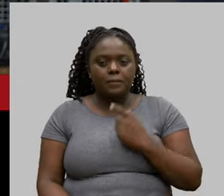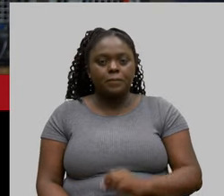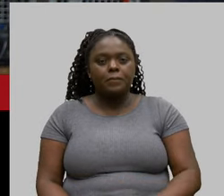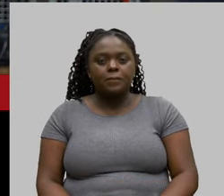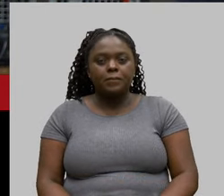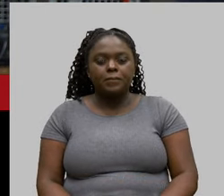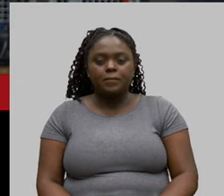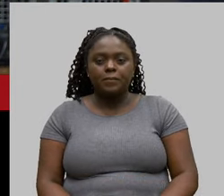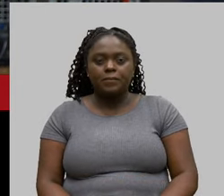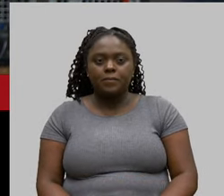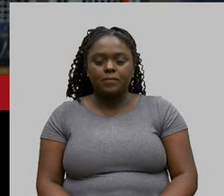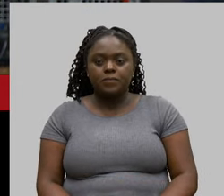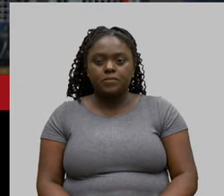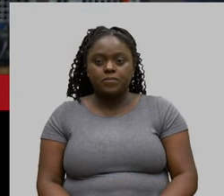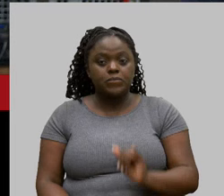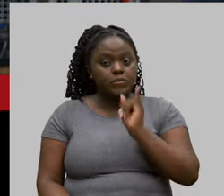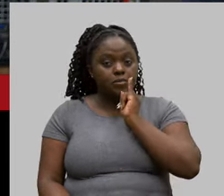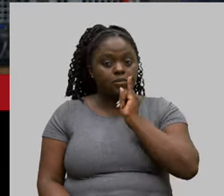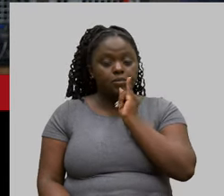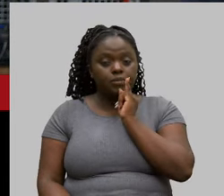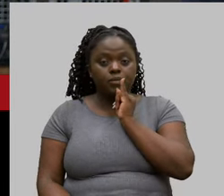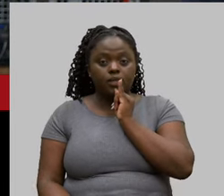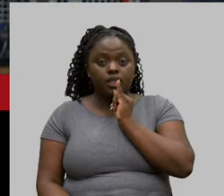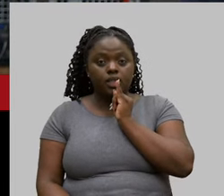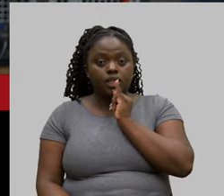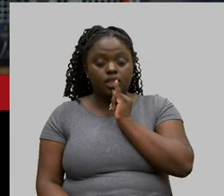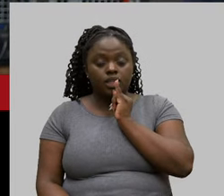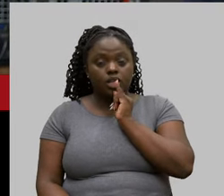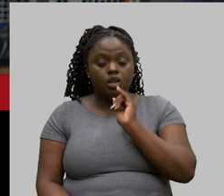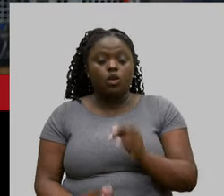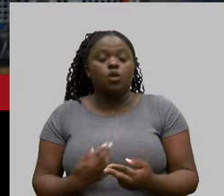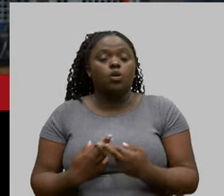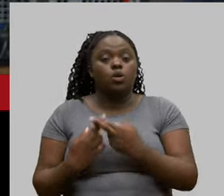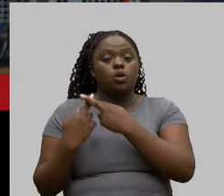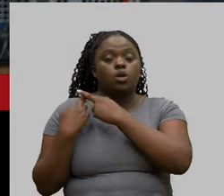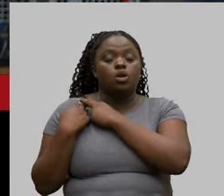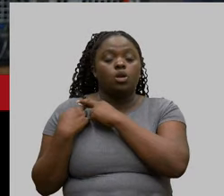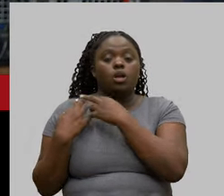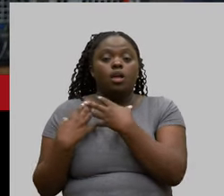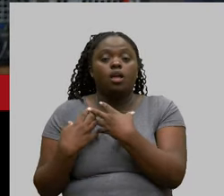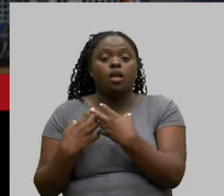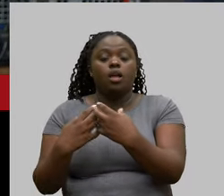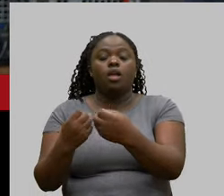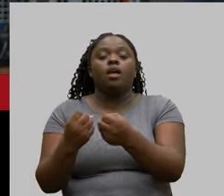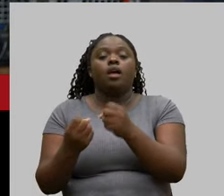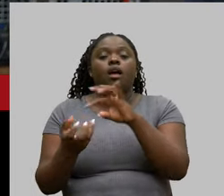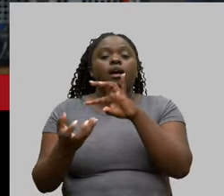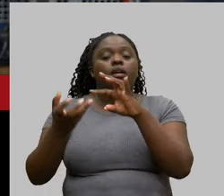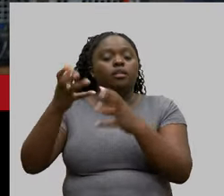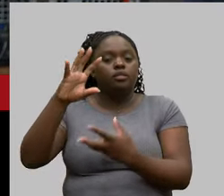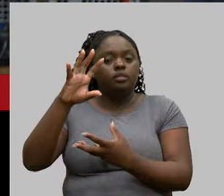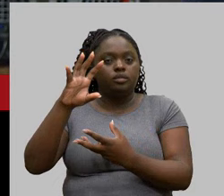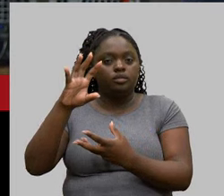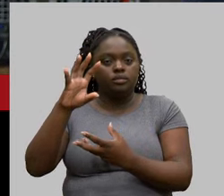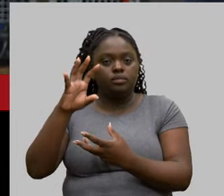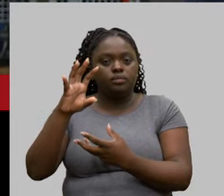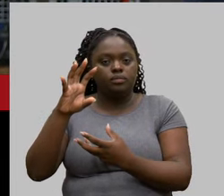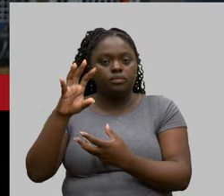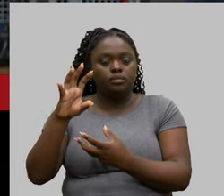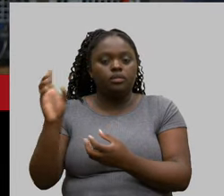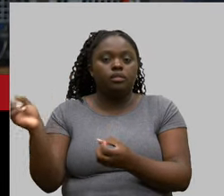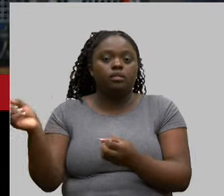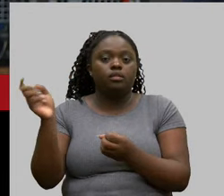a por exemplo o ente ele adere a reforma e e